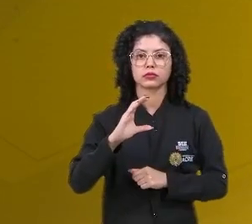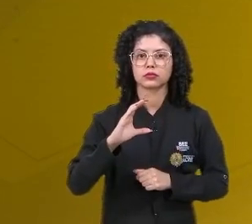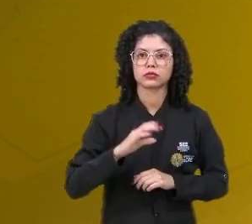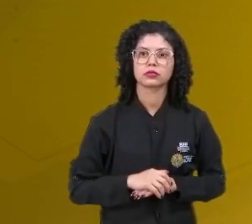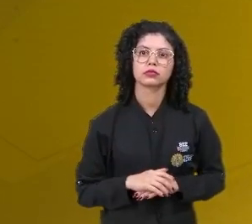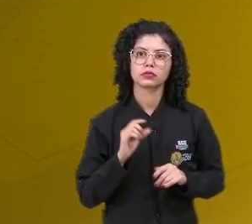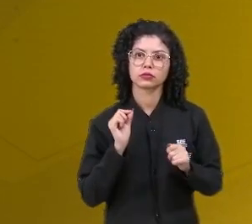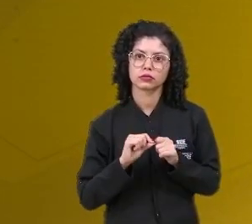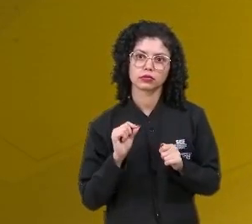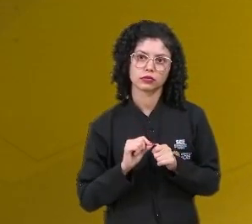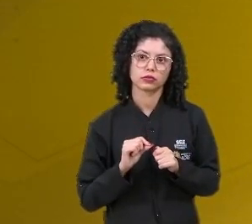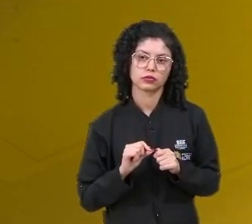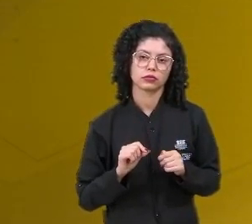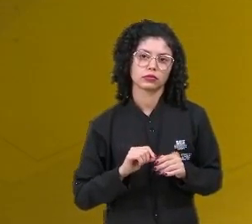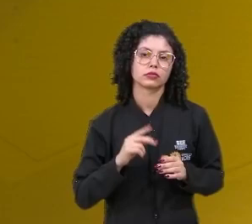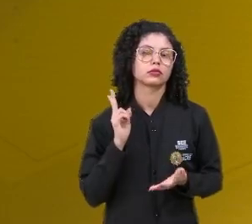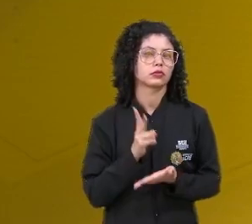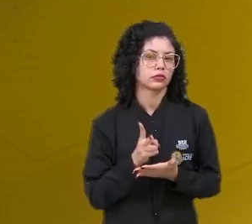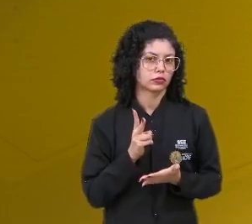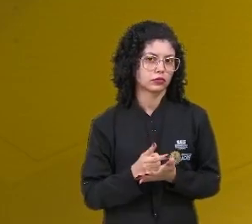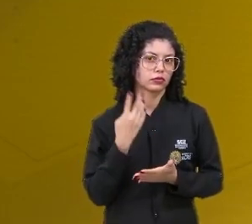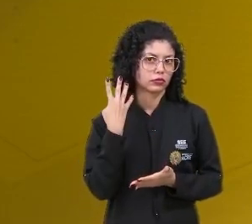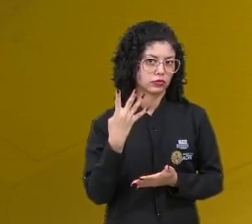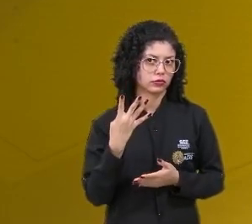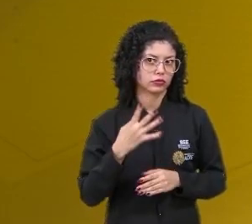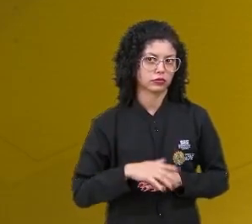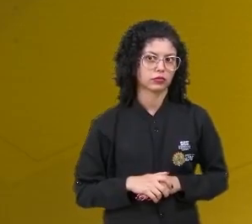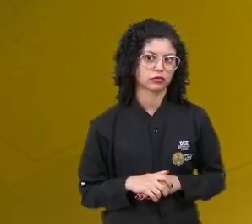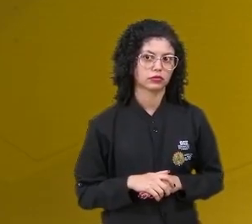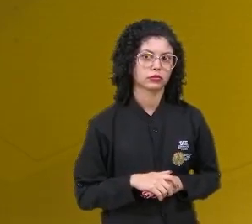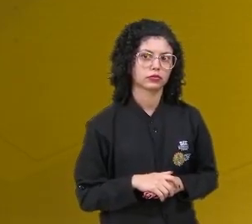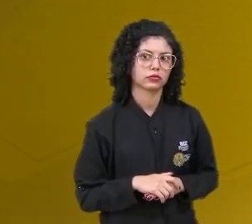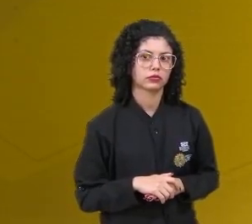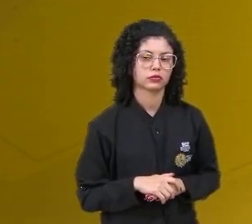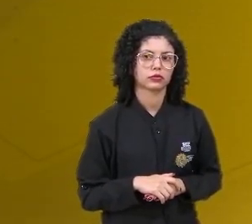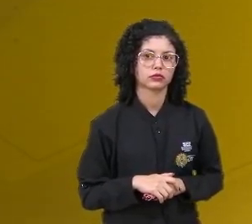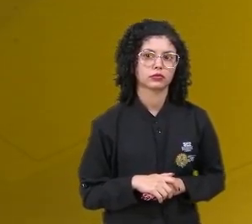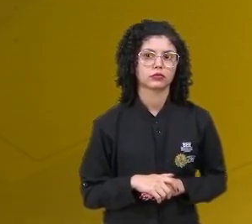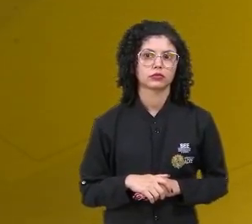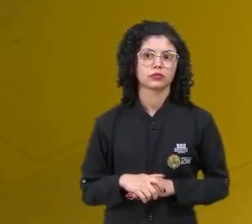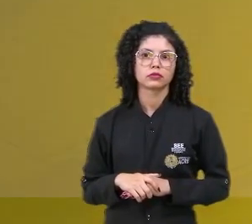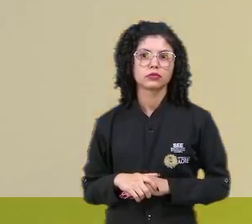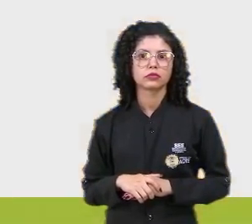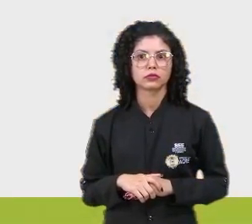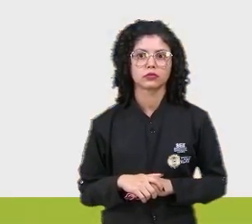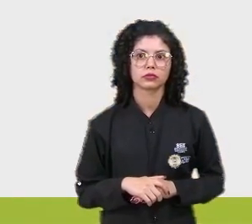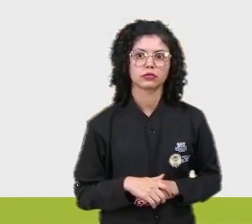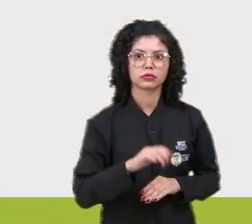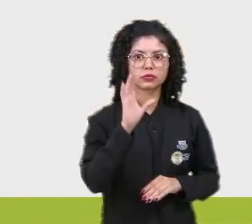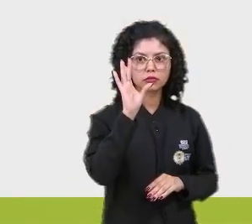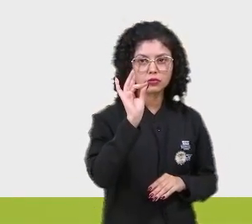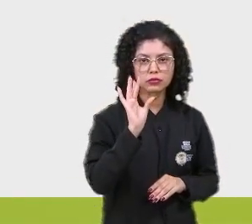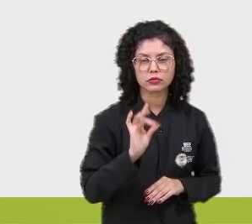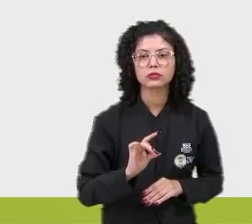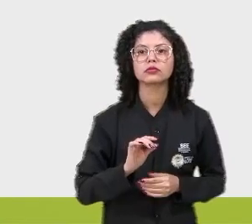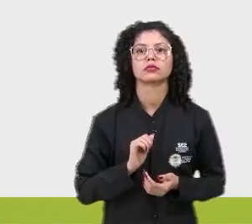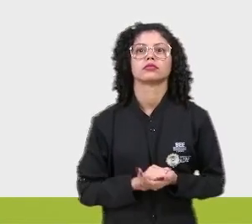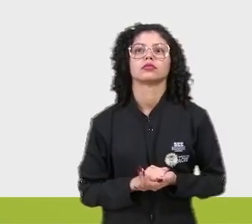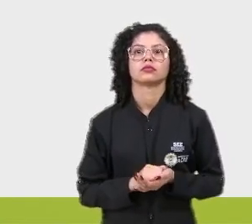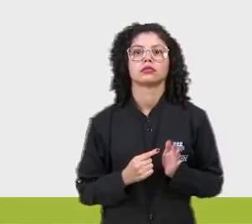estão fazendo exatamente 4 ligações? É isso que a gente vai observar agora, tá? Cada bolinha